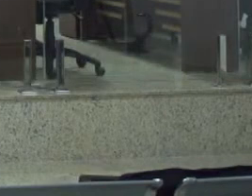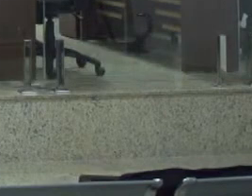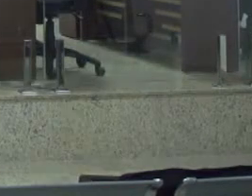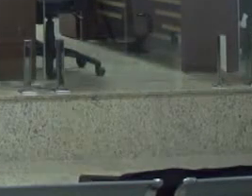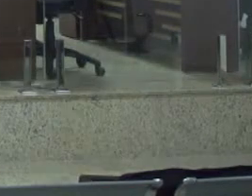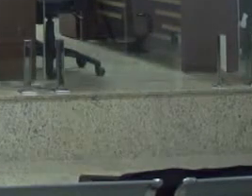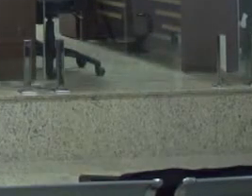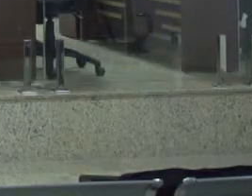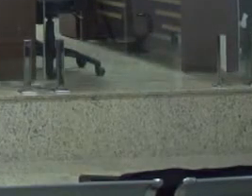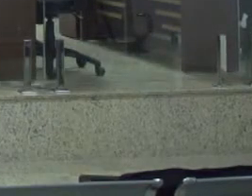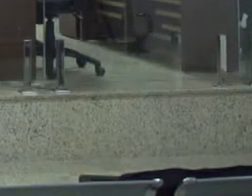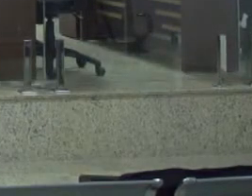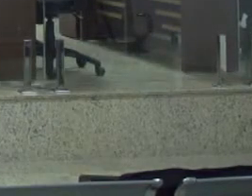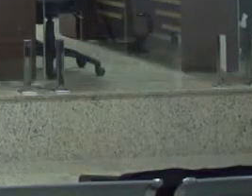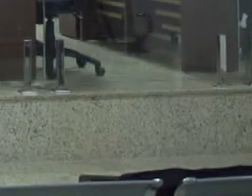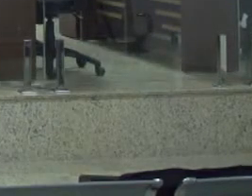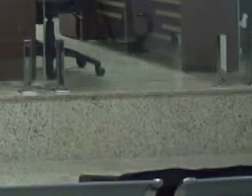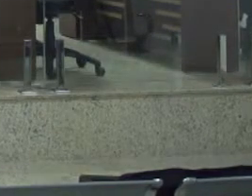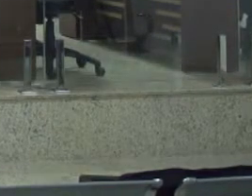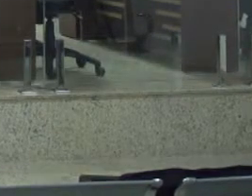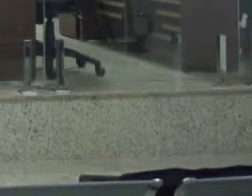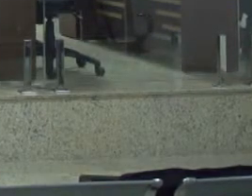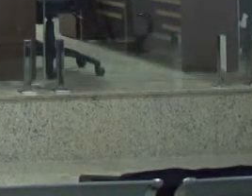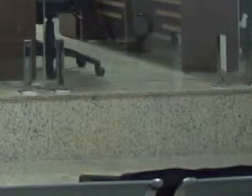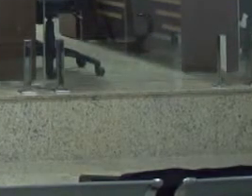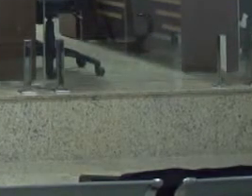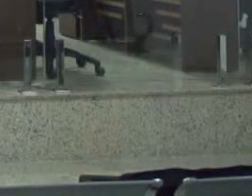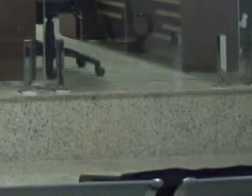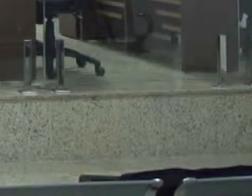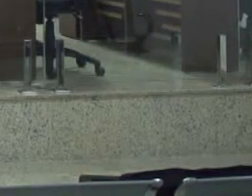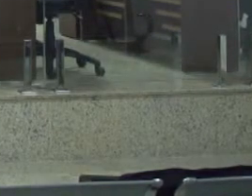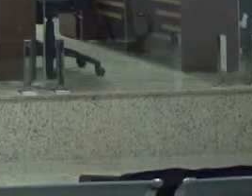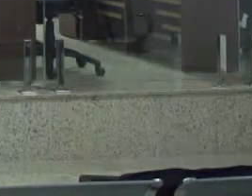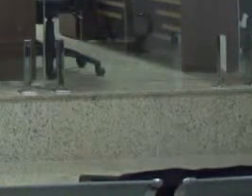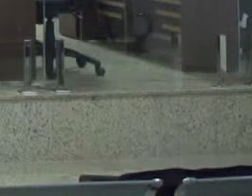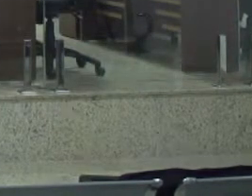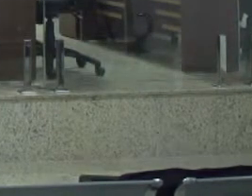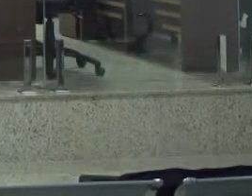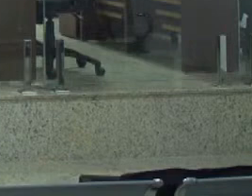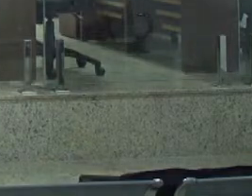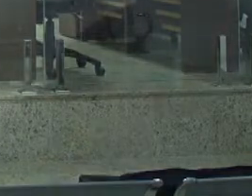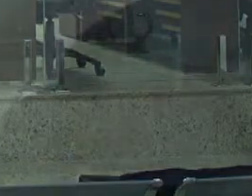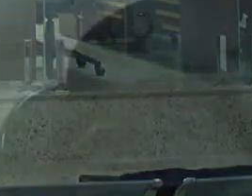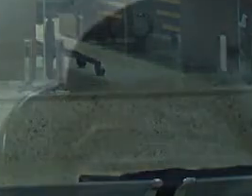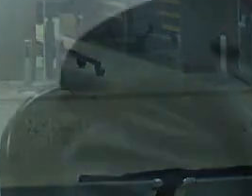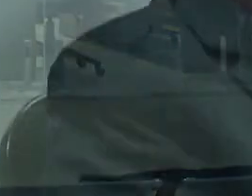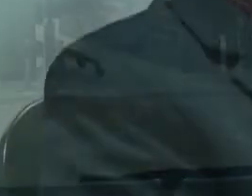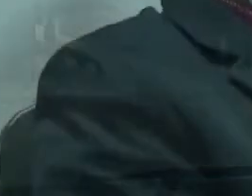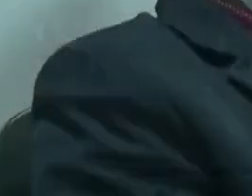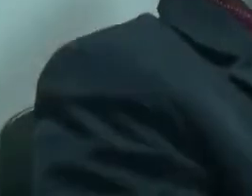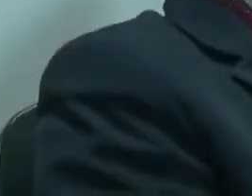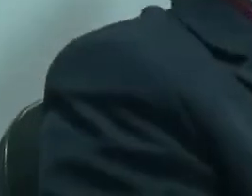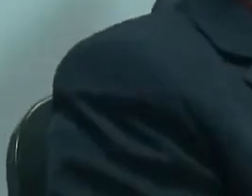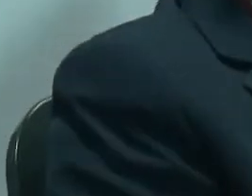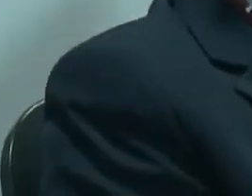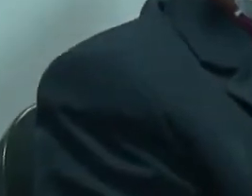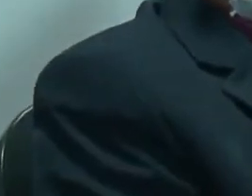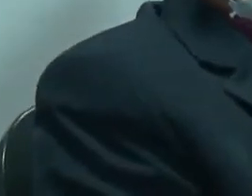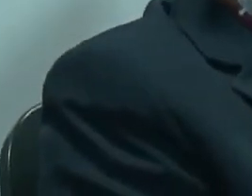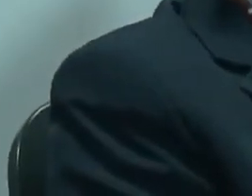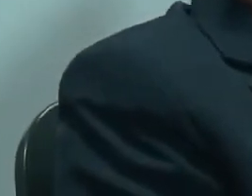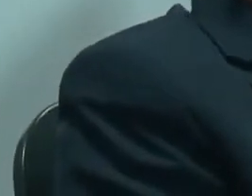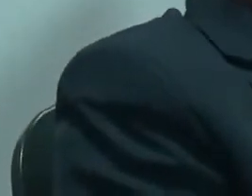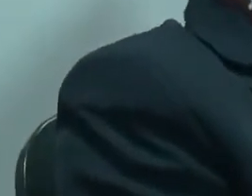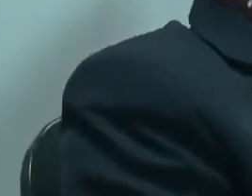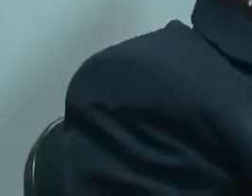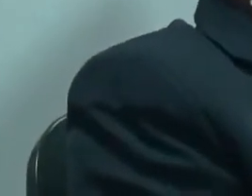importantes, mas quero parabenizar, até que eu também estava pensando em fazer, e pedi o secretário Fernando, para dar uma atenção especial realmente